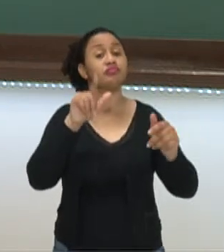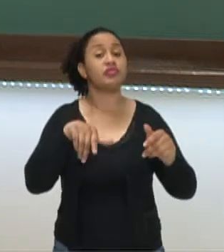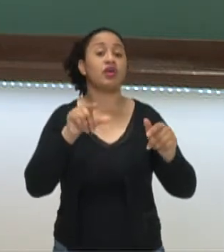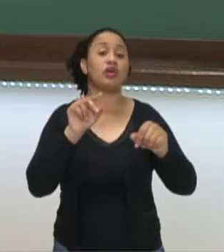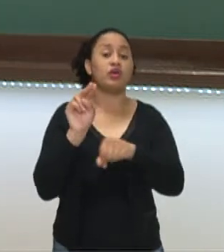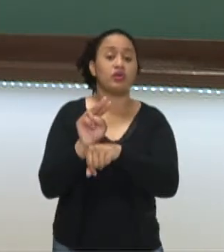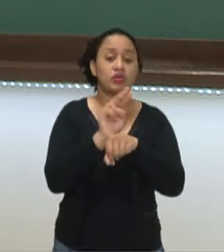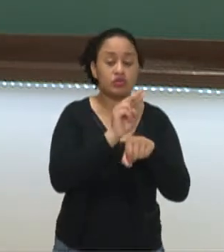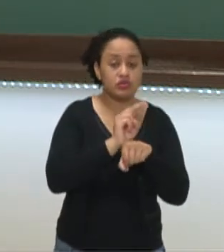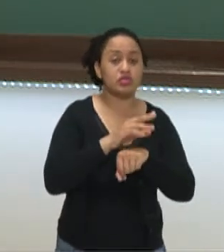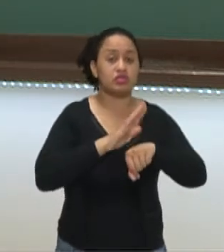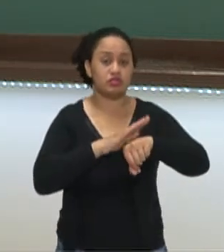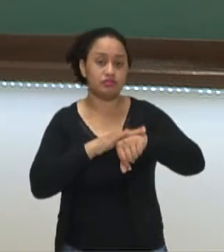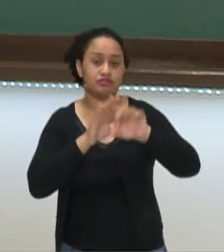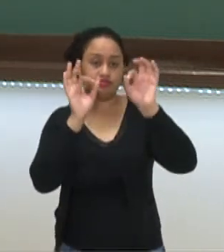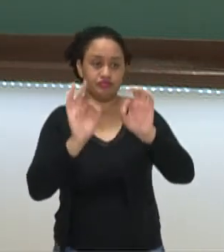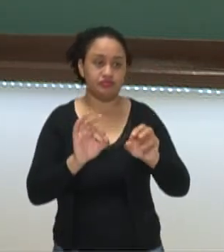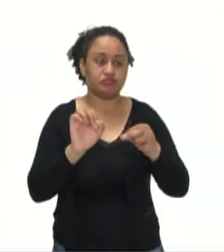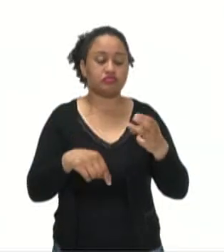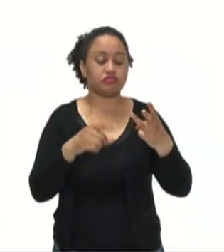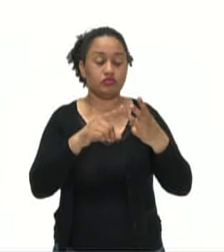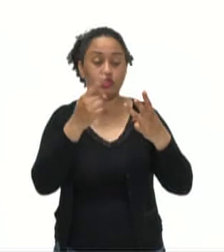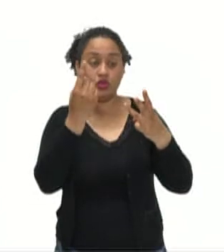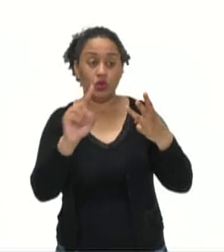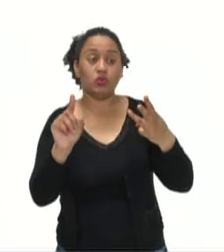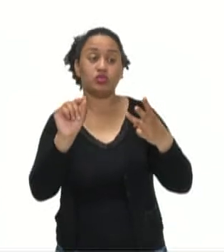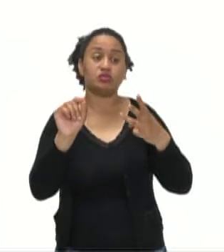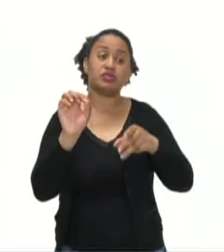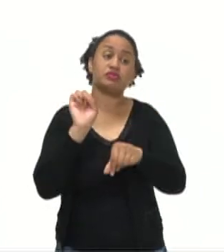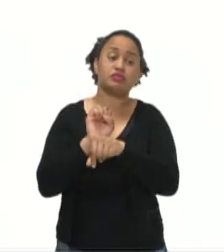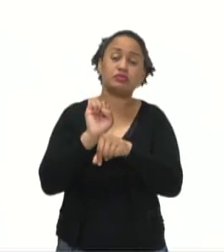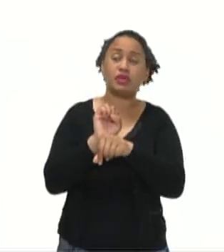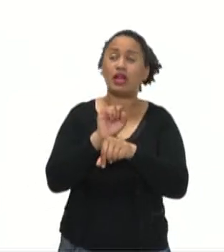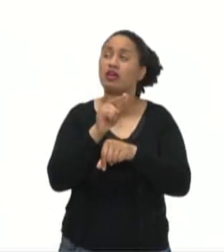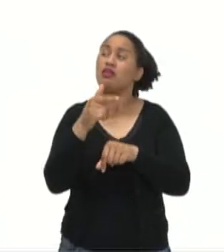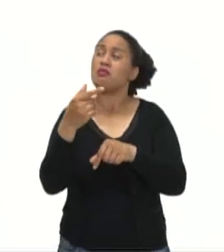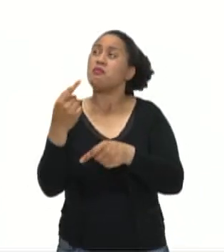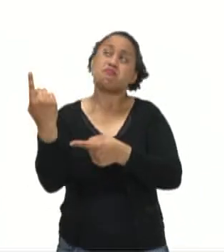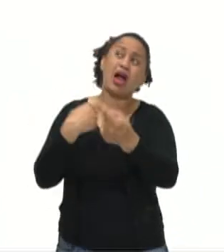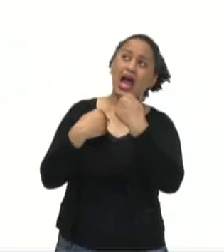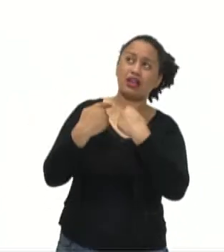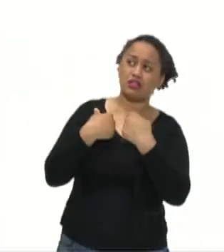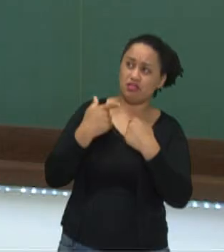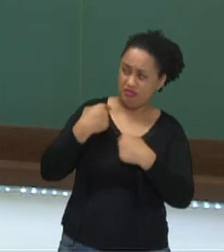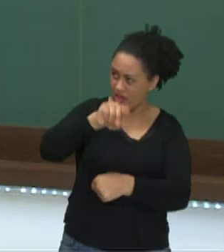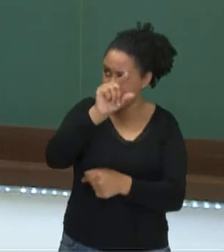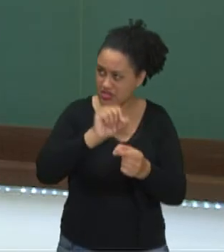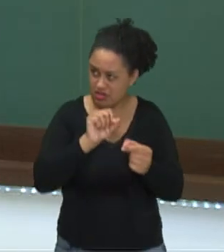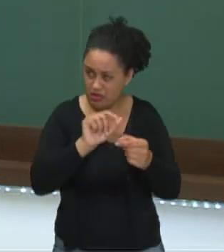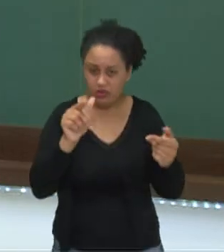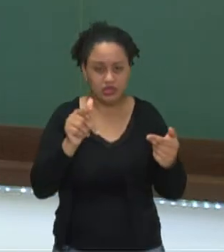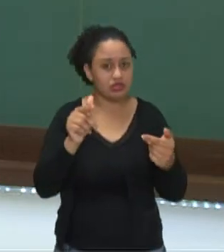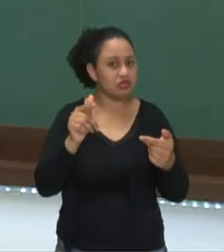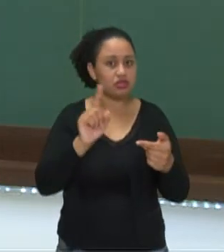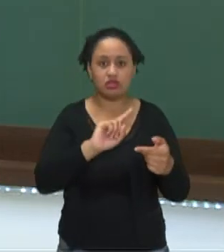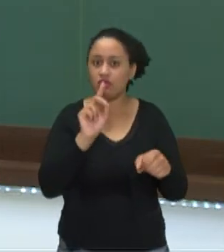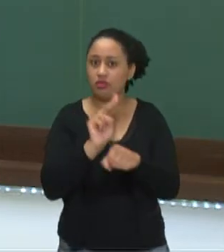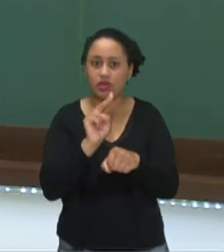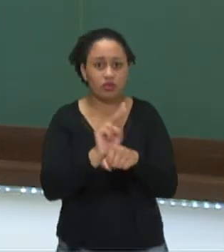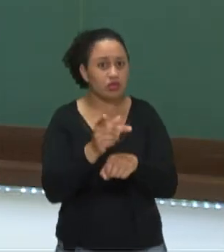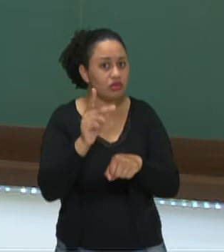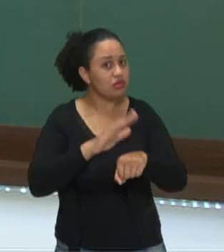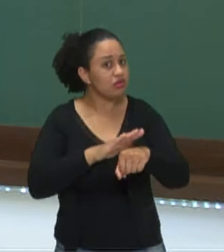é cuidar bem do seu tempo. A última alternativa, esperar que alguém me mande fazer algo. Isso não é cuidar bem do seu